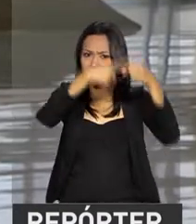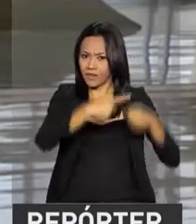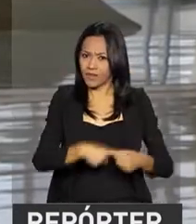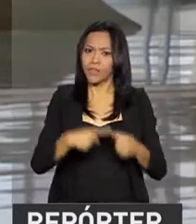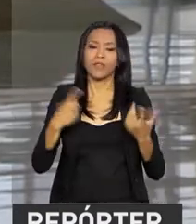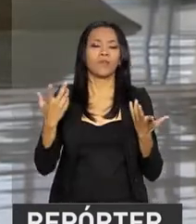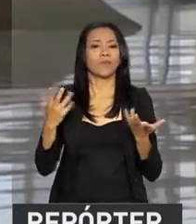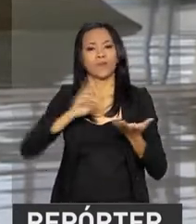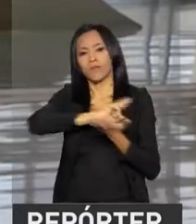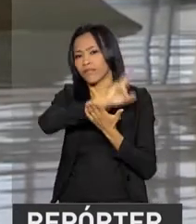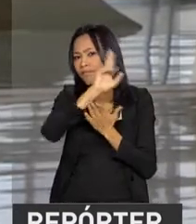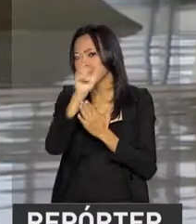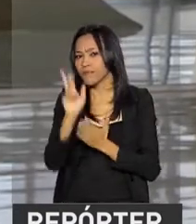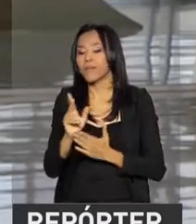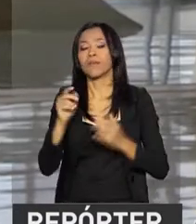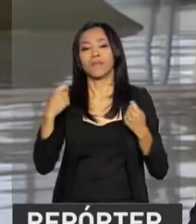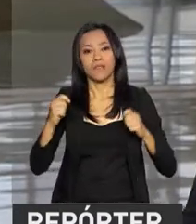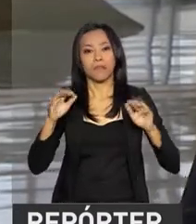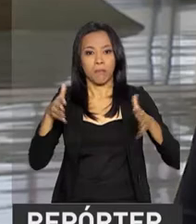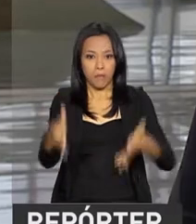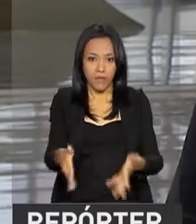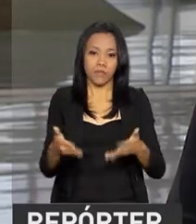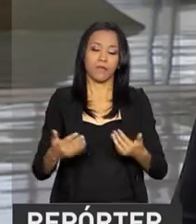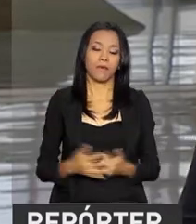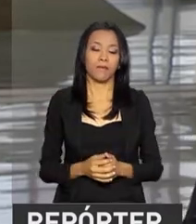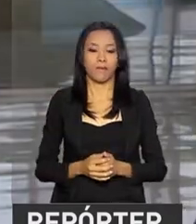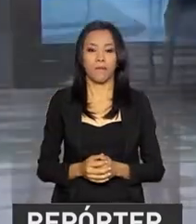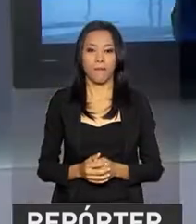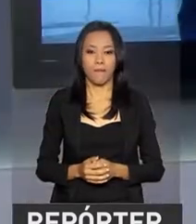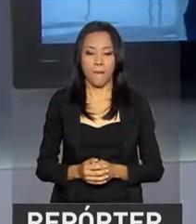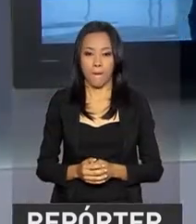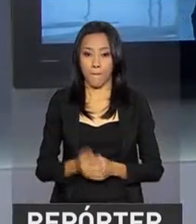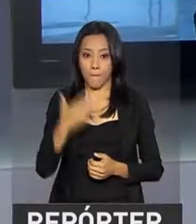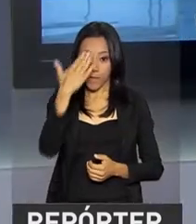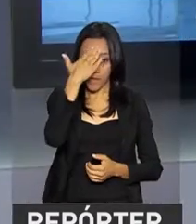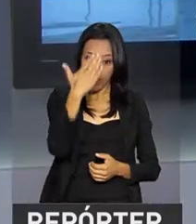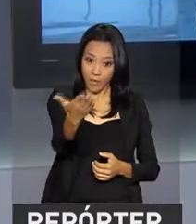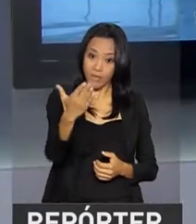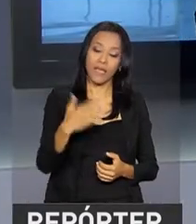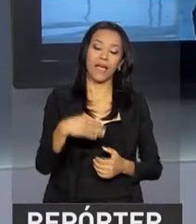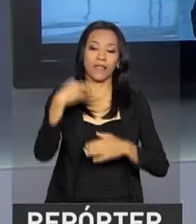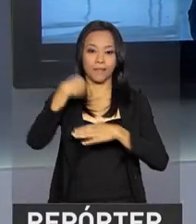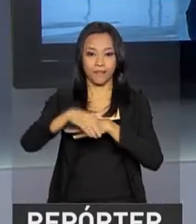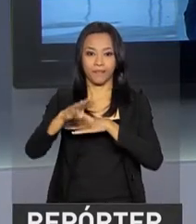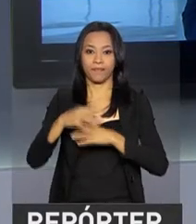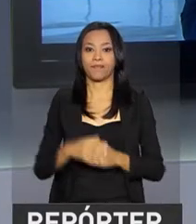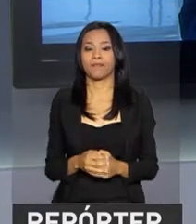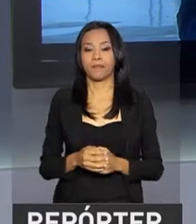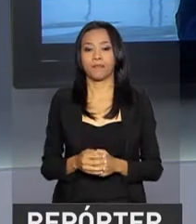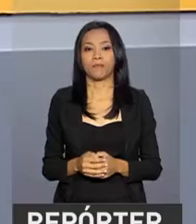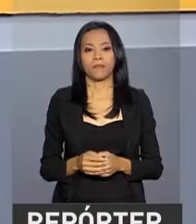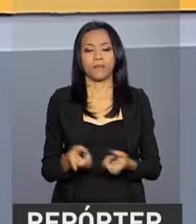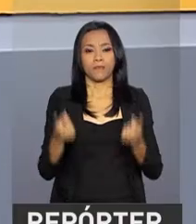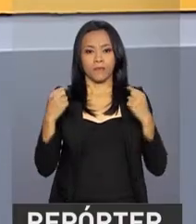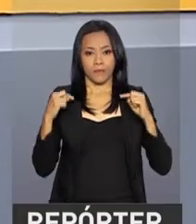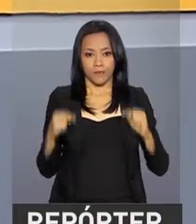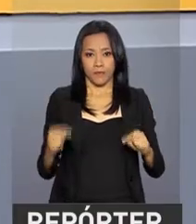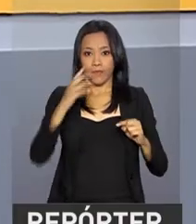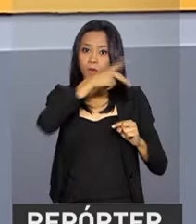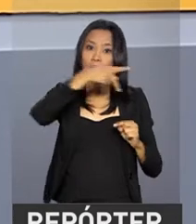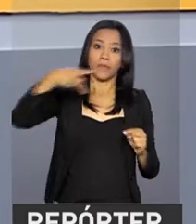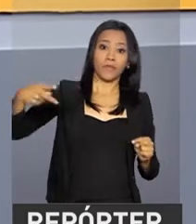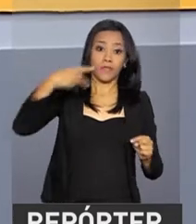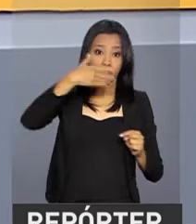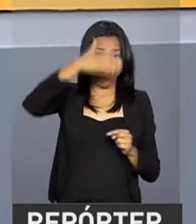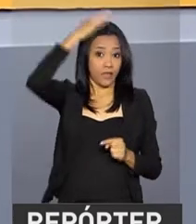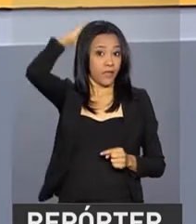e a população devem participar. Thaisa. Obrigada, Mara, pelas informações. O presidente